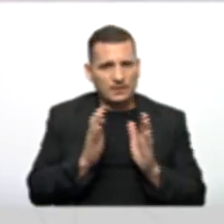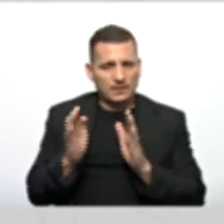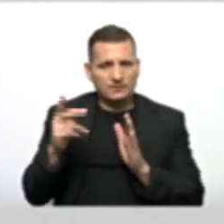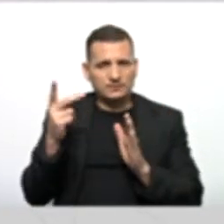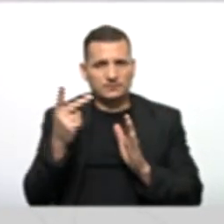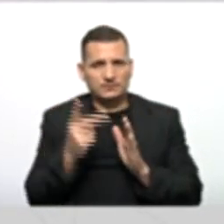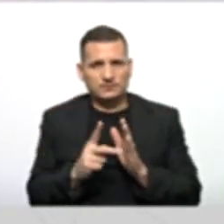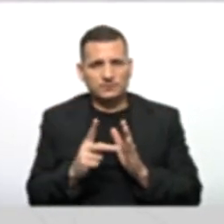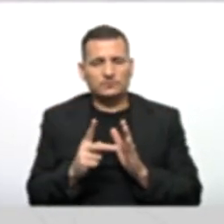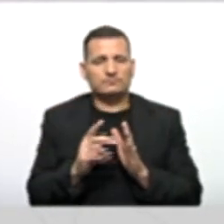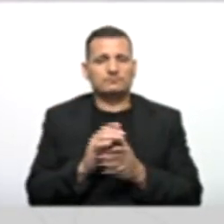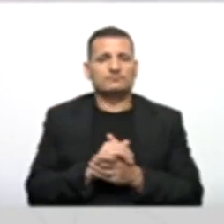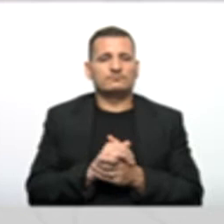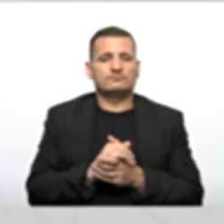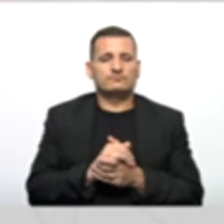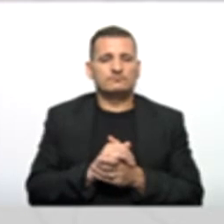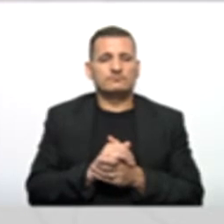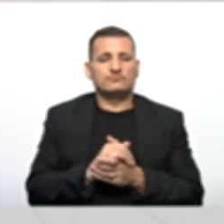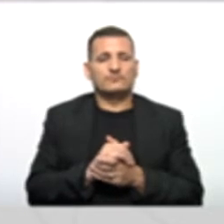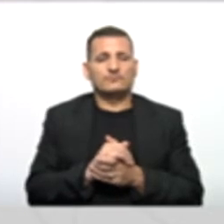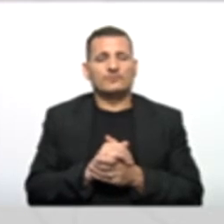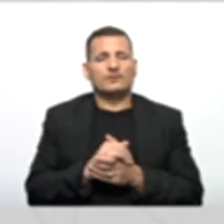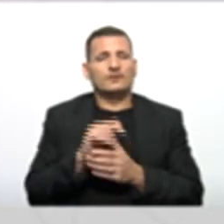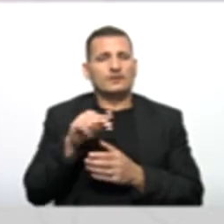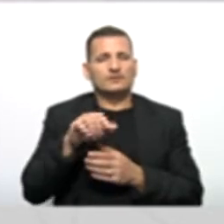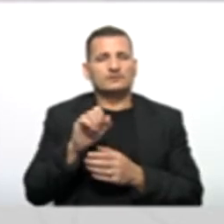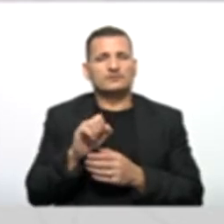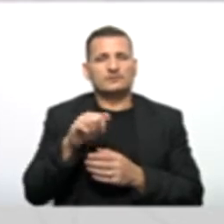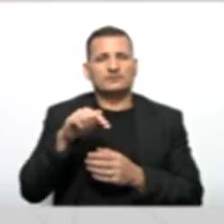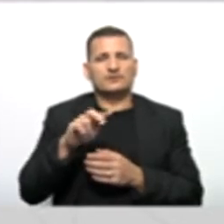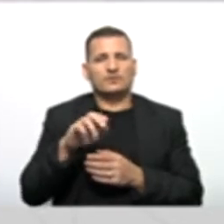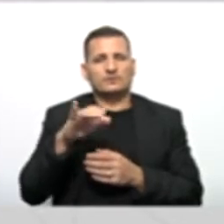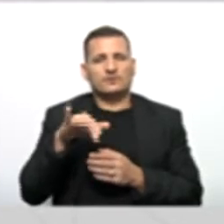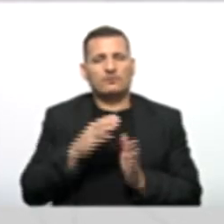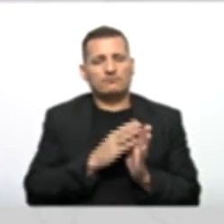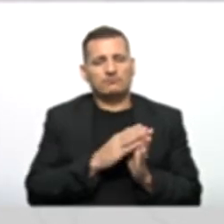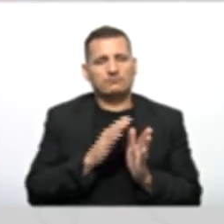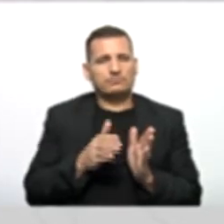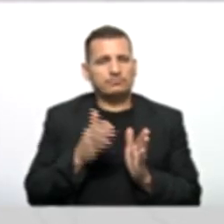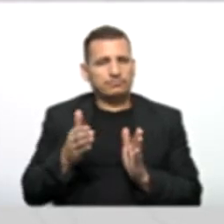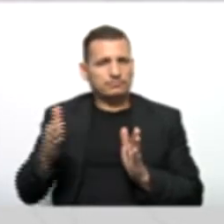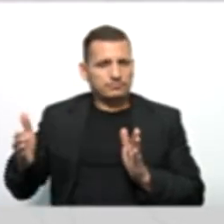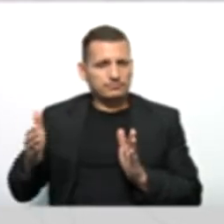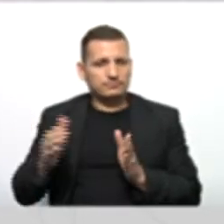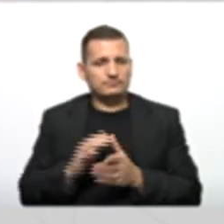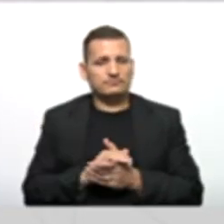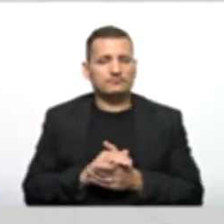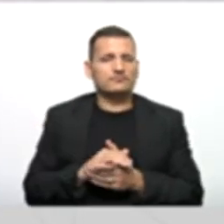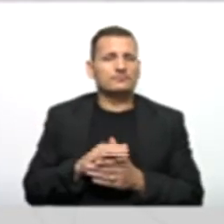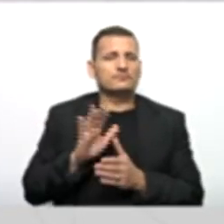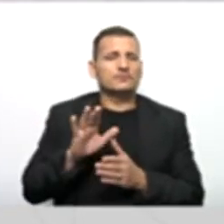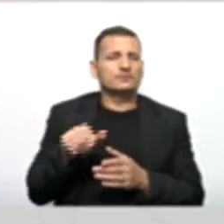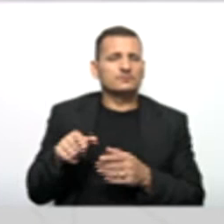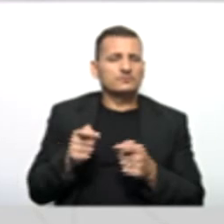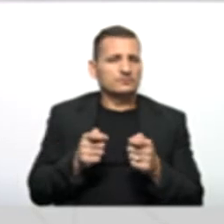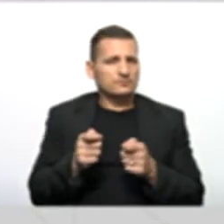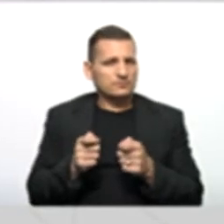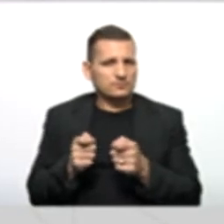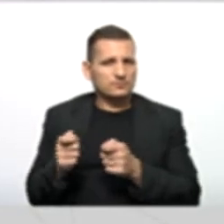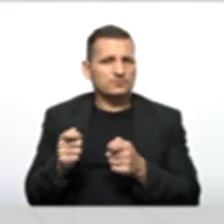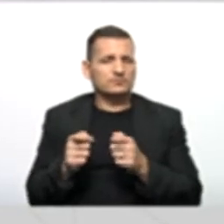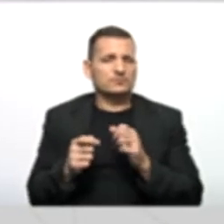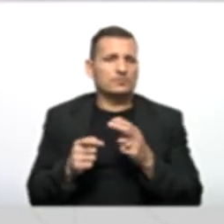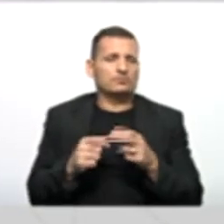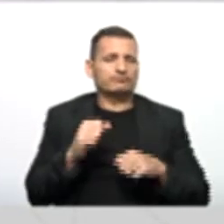geralmente sequenciais e não sobrepostas, determinadas pela necessidade de produção e controle do empreendimento.